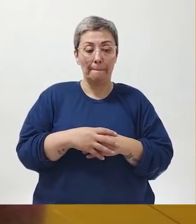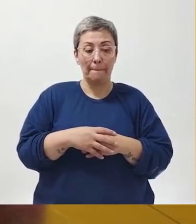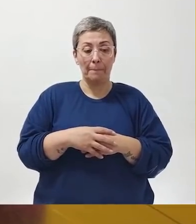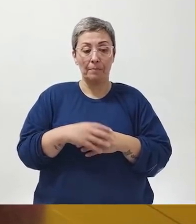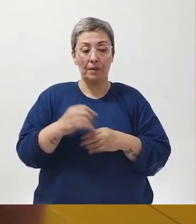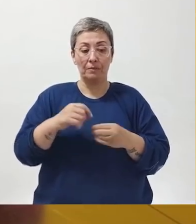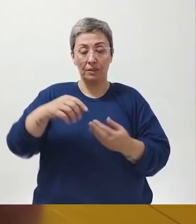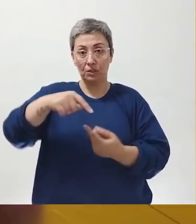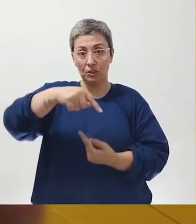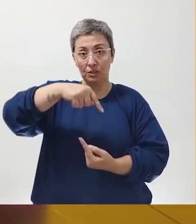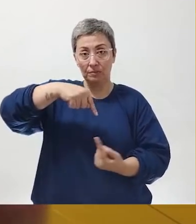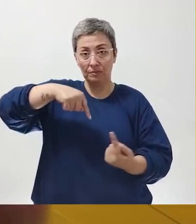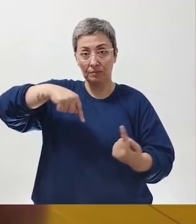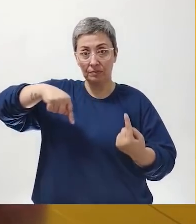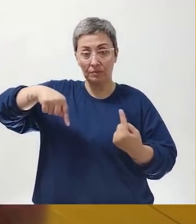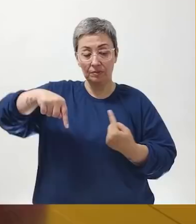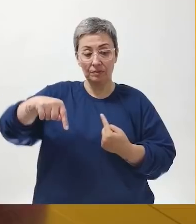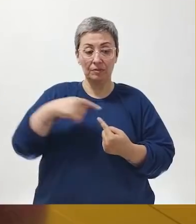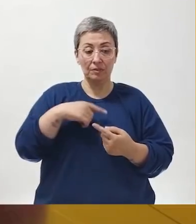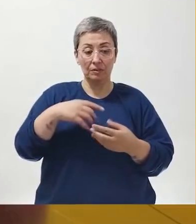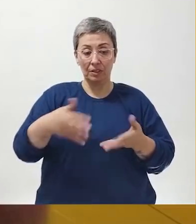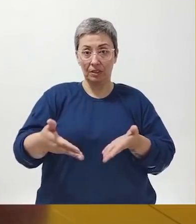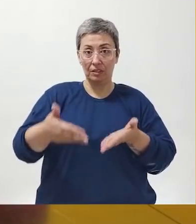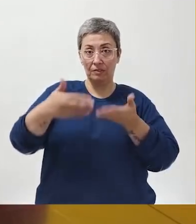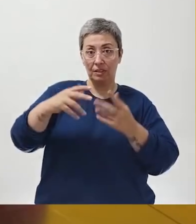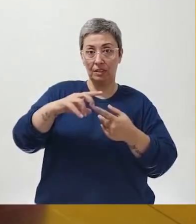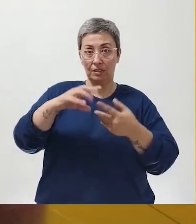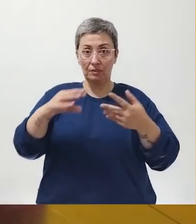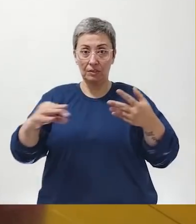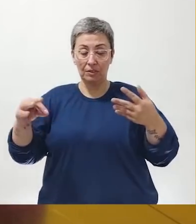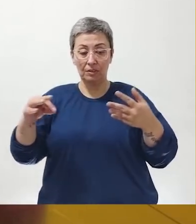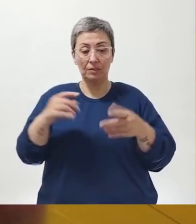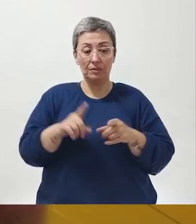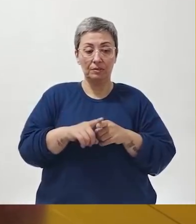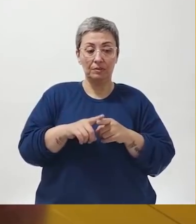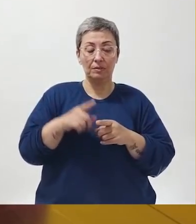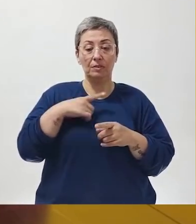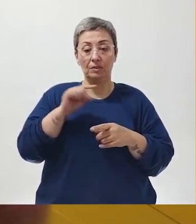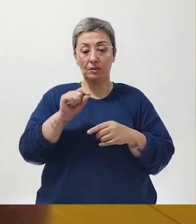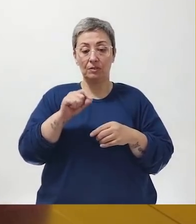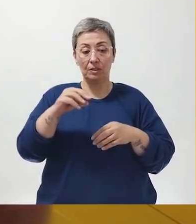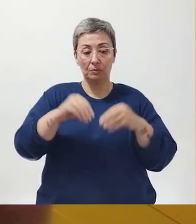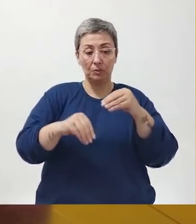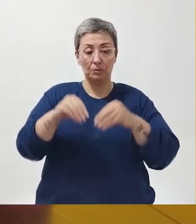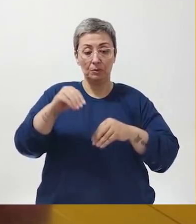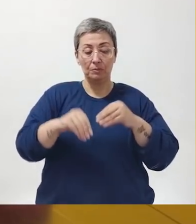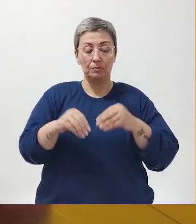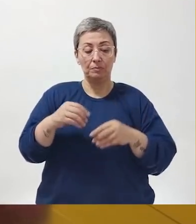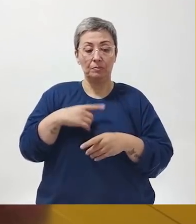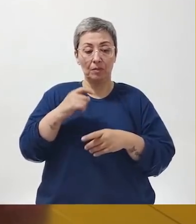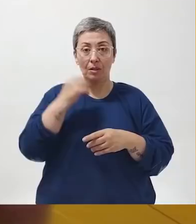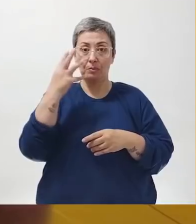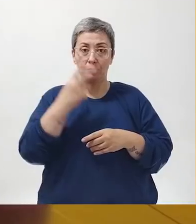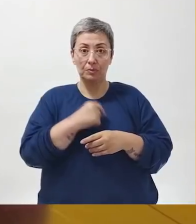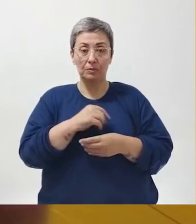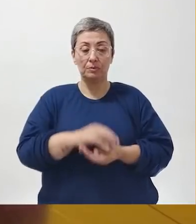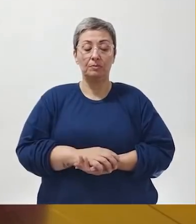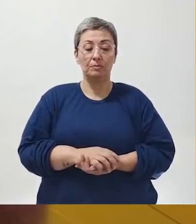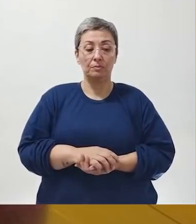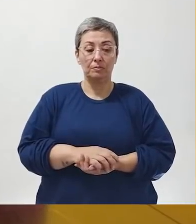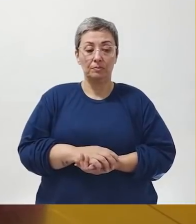surge a partir da junção de trechos de palavras que já existiram e de uma combinação que gera um significado novo. Essa construção de